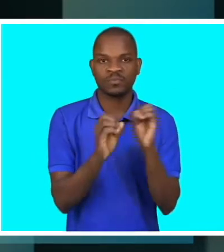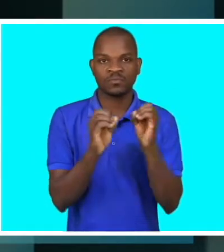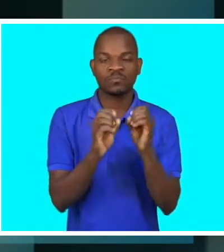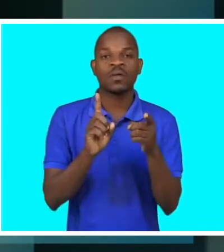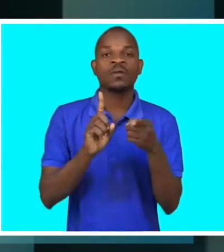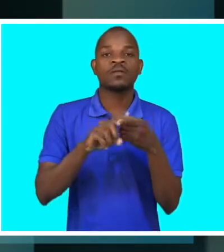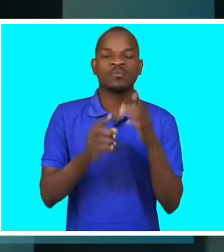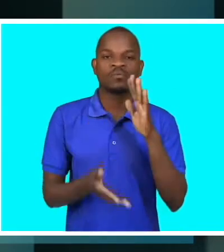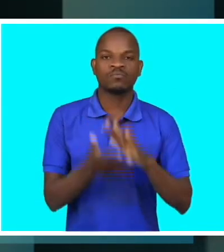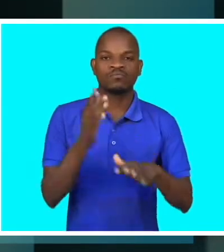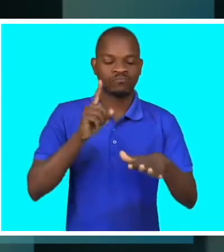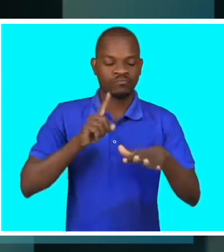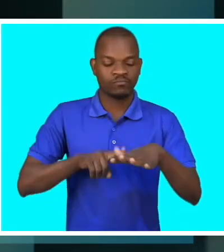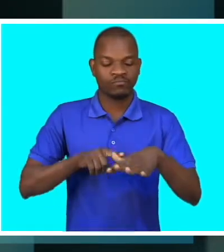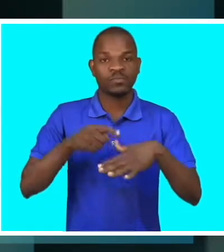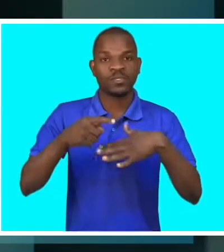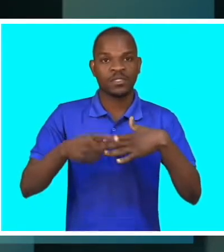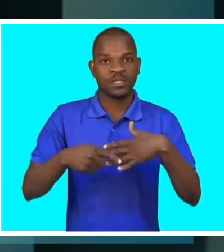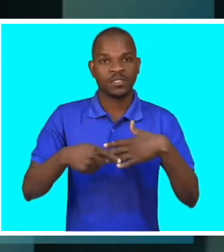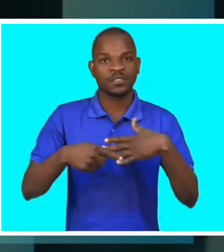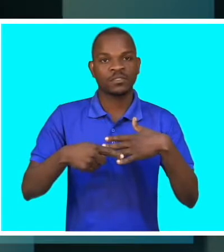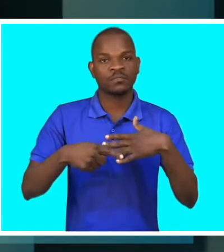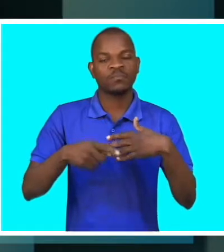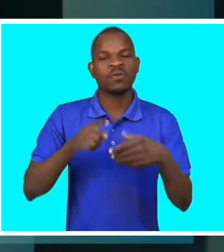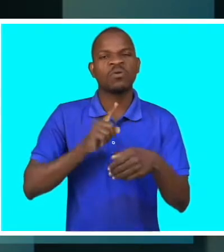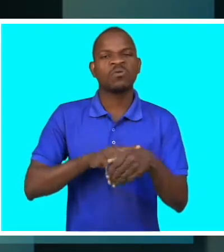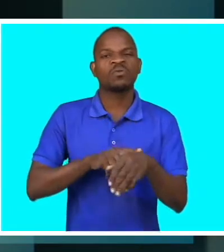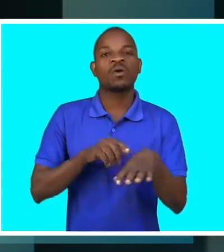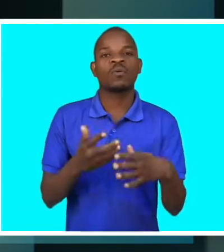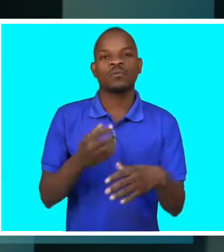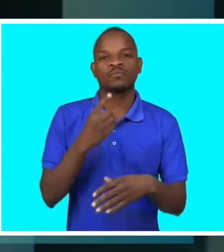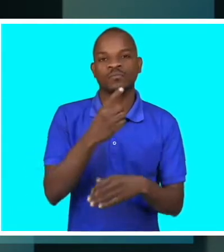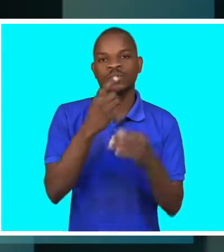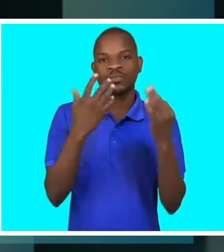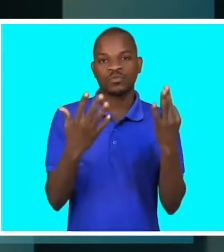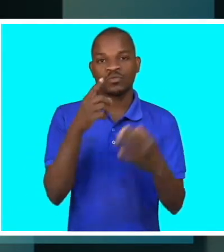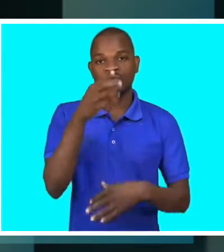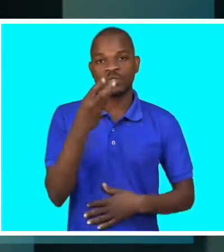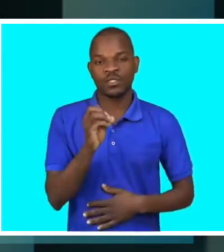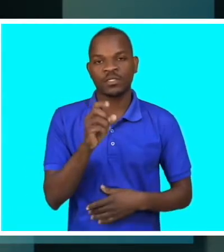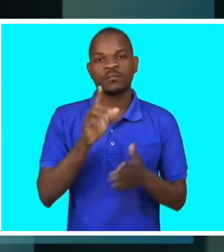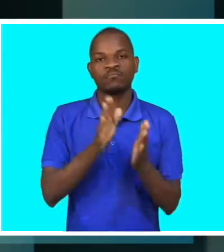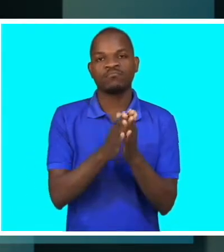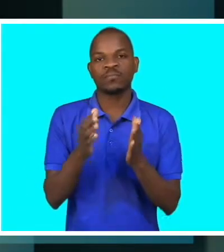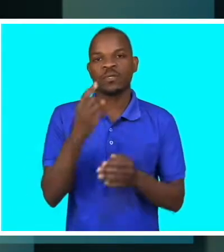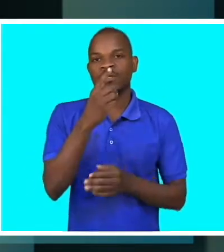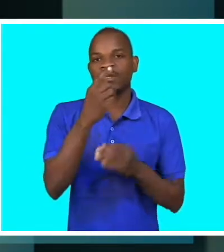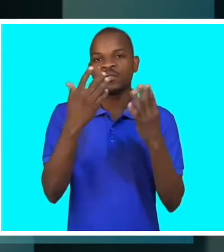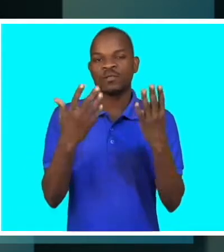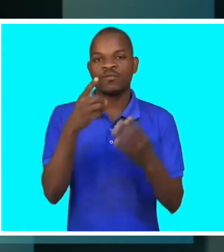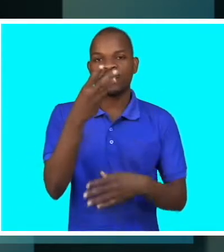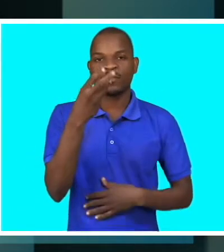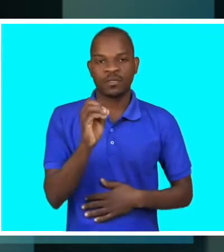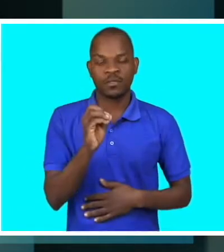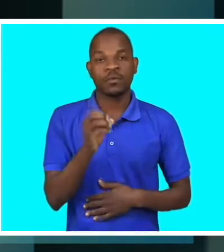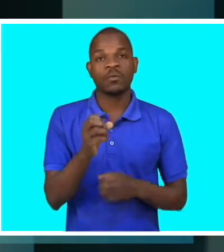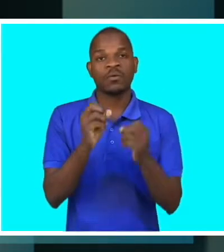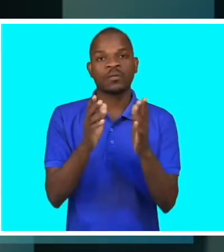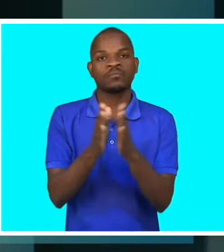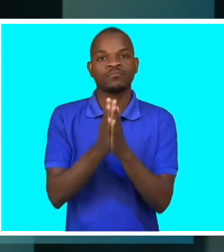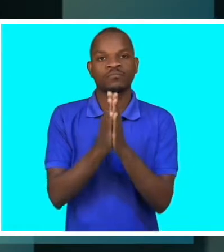das segundas às sextas, das 8h30 às 9h30. Muito obrigado, senhor Mastur. Está aí convinto, caro amigo